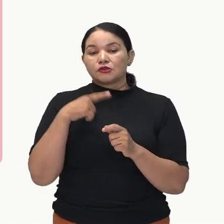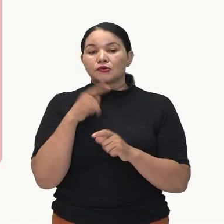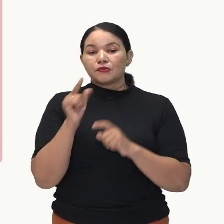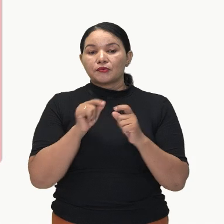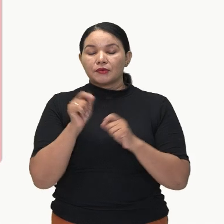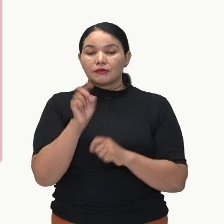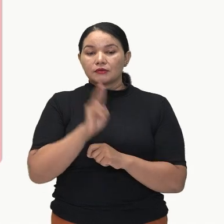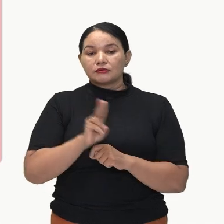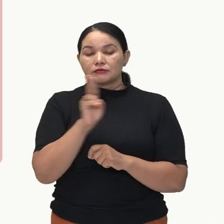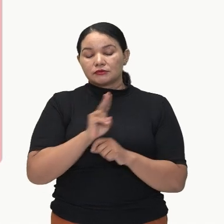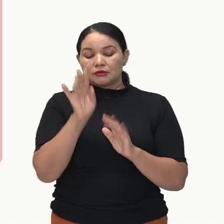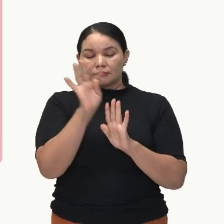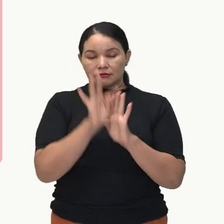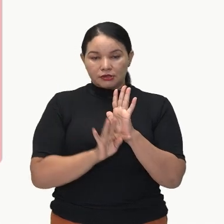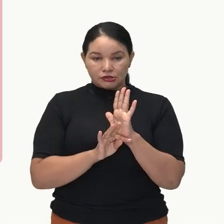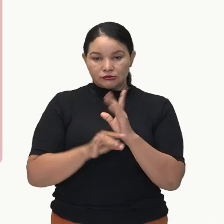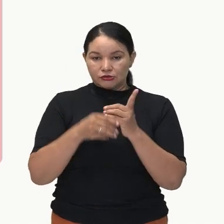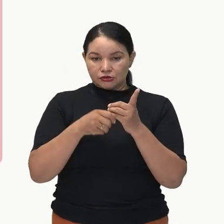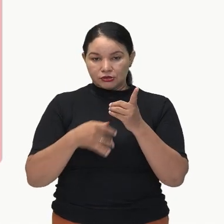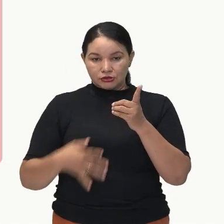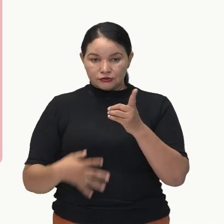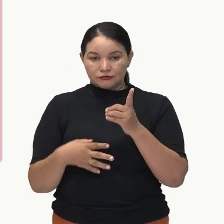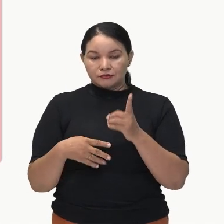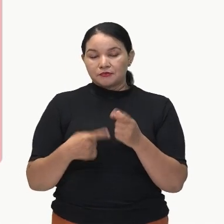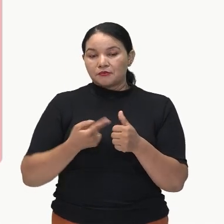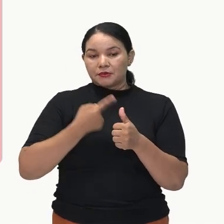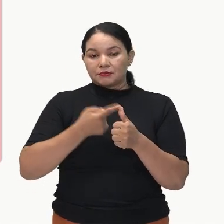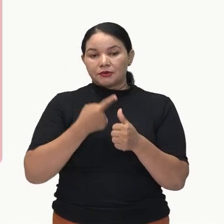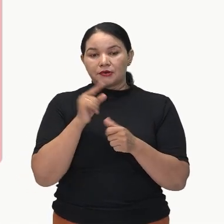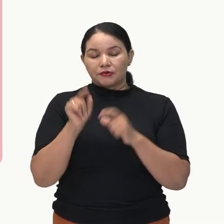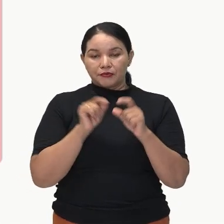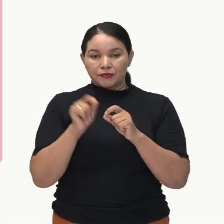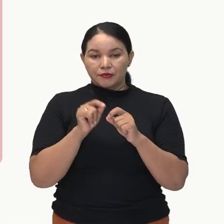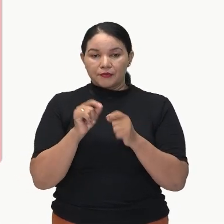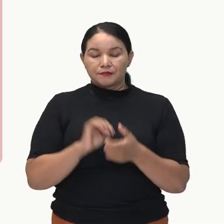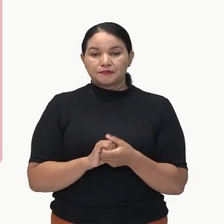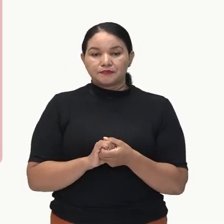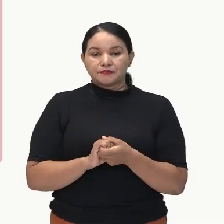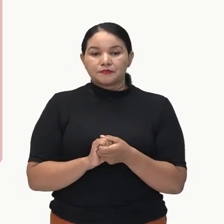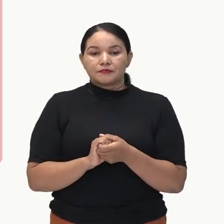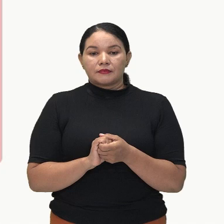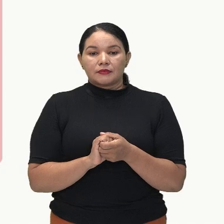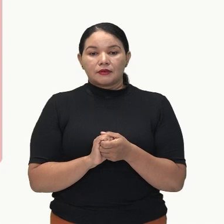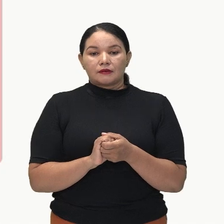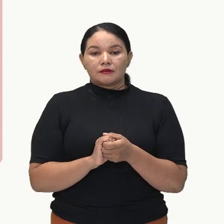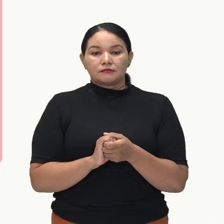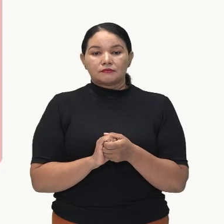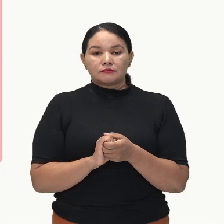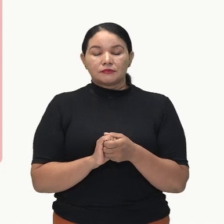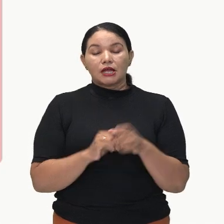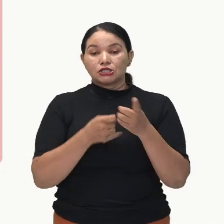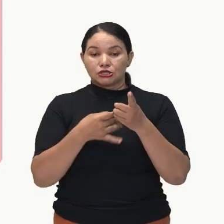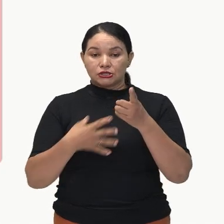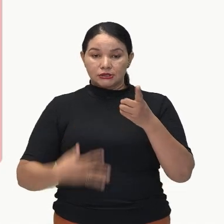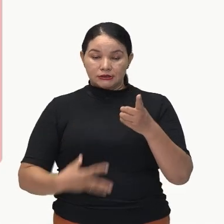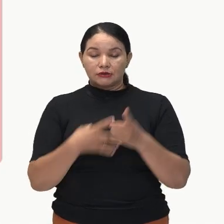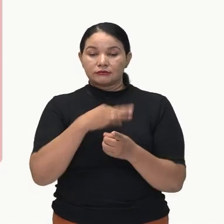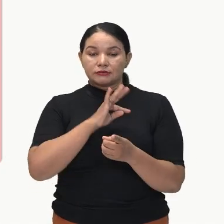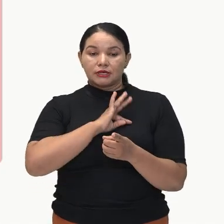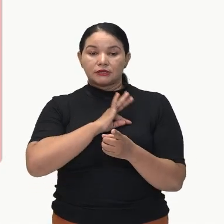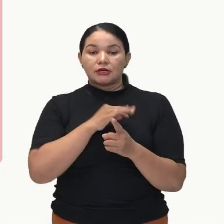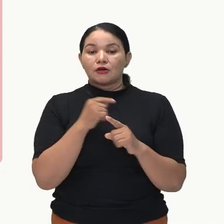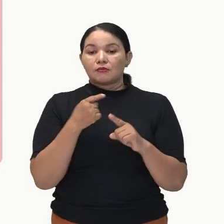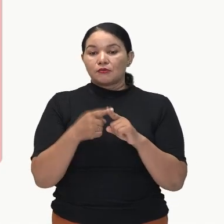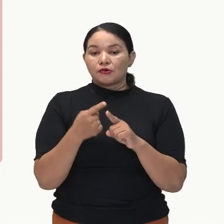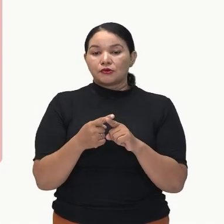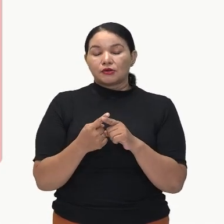textos descritivos. O primeiro é a descrição técnica, que nós vamos sempre comparar